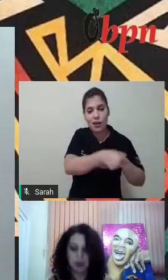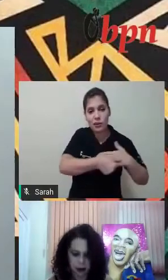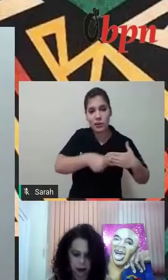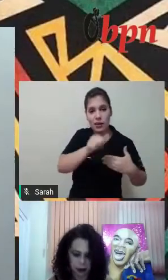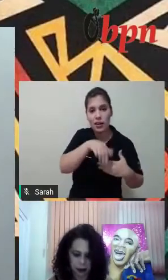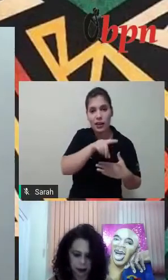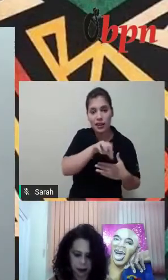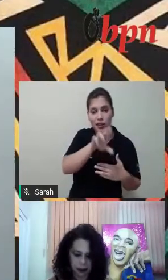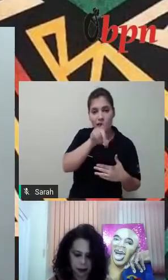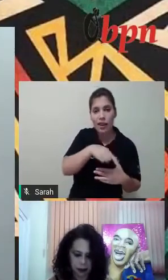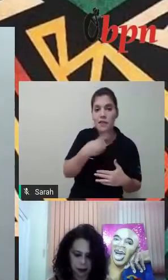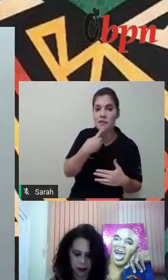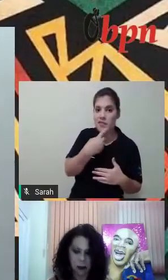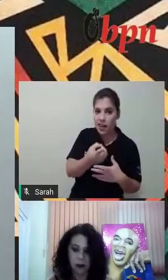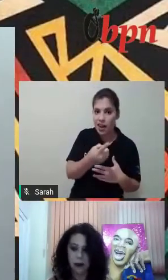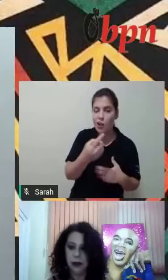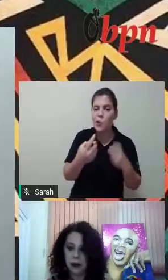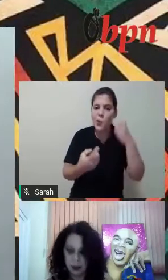que conquista,